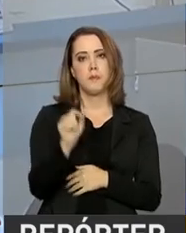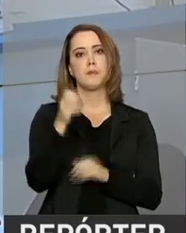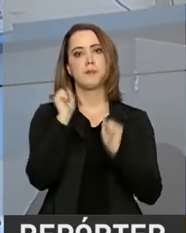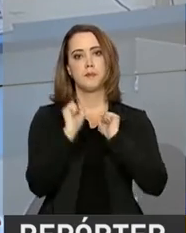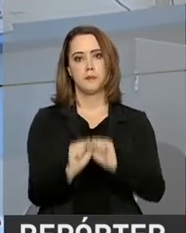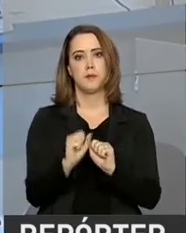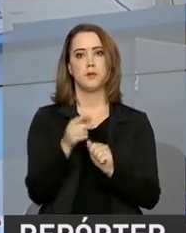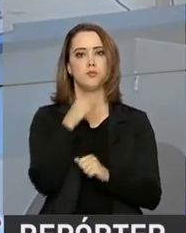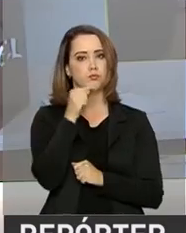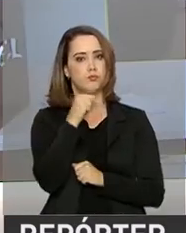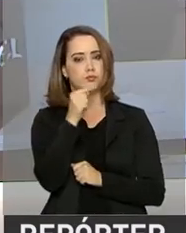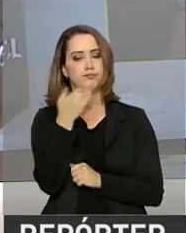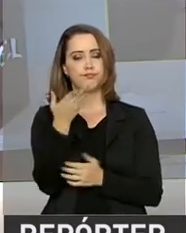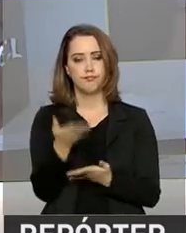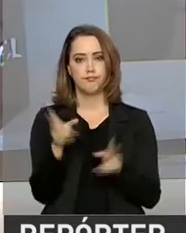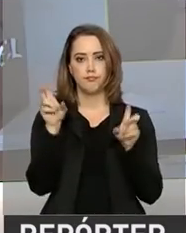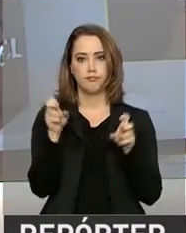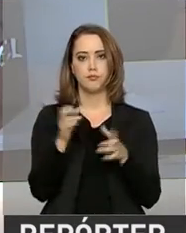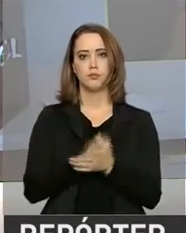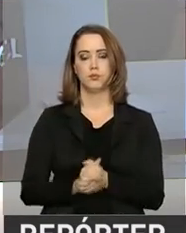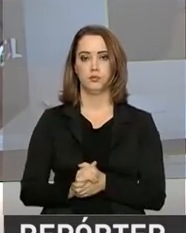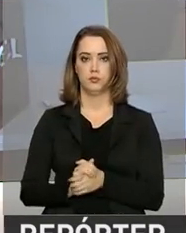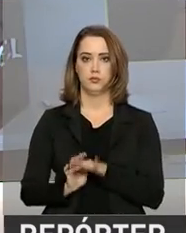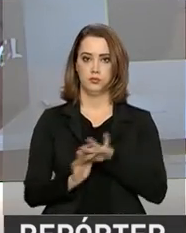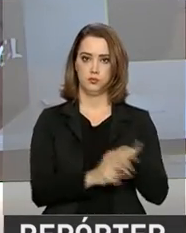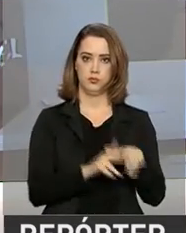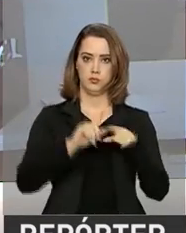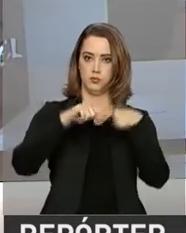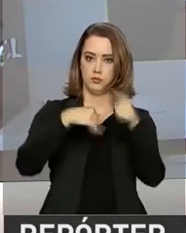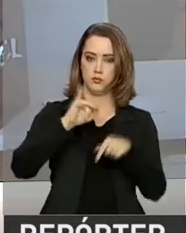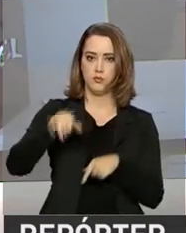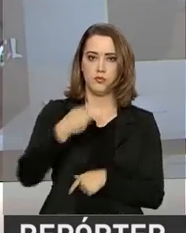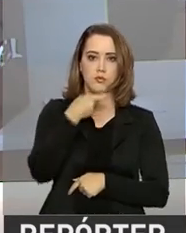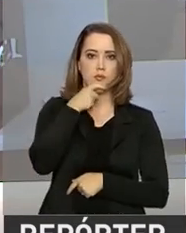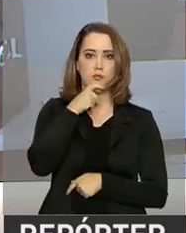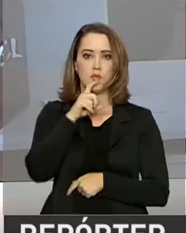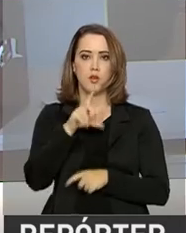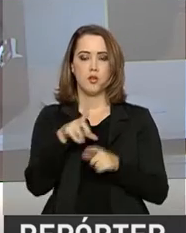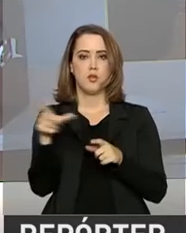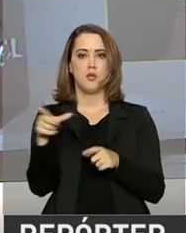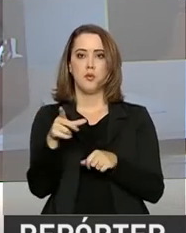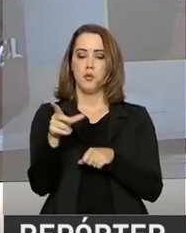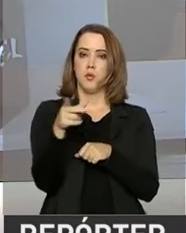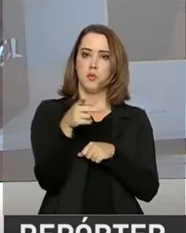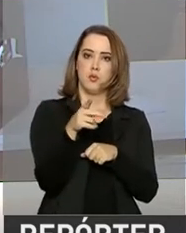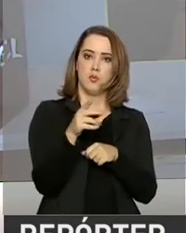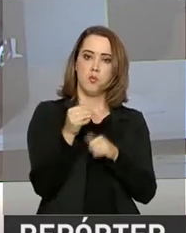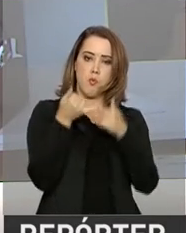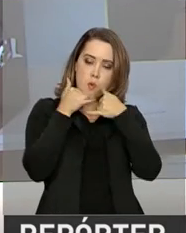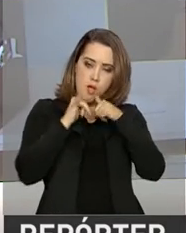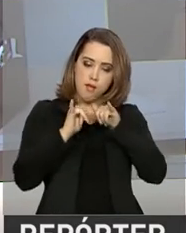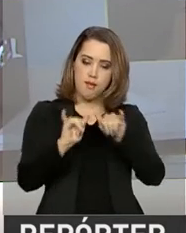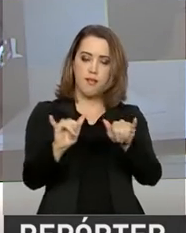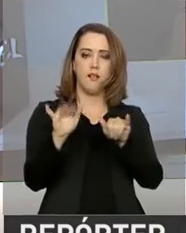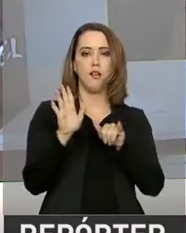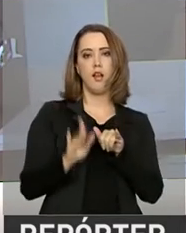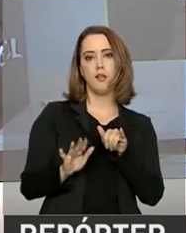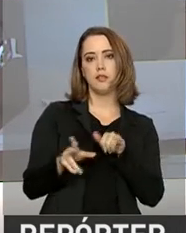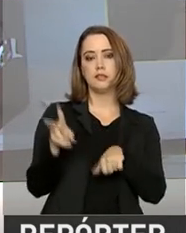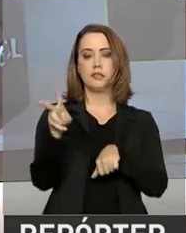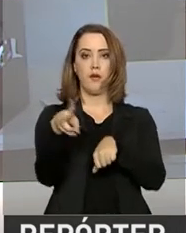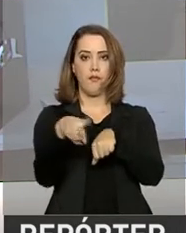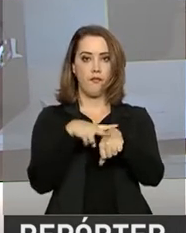sobre esse assunto a partir de julho a bandeira tarifária da conta de luz será verde segundo a